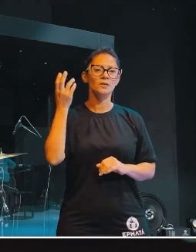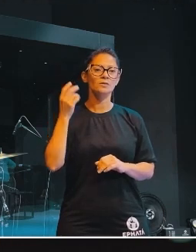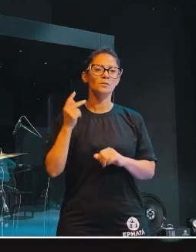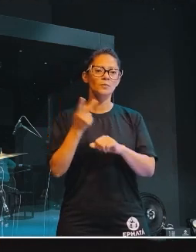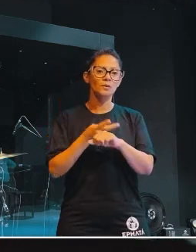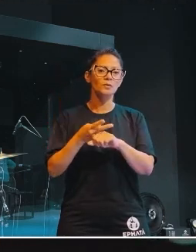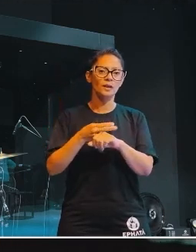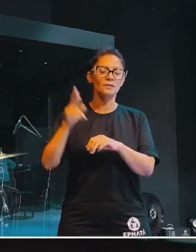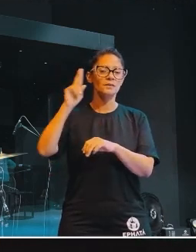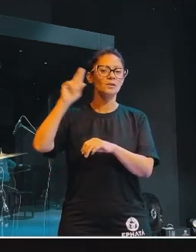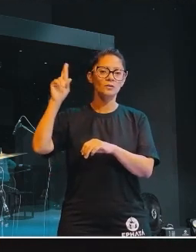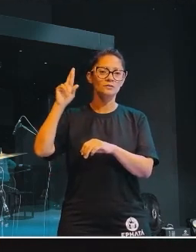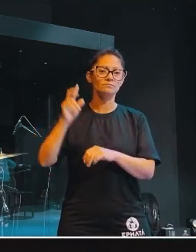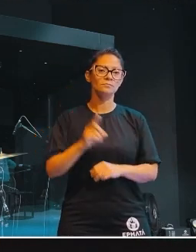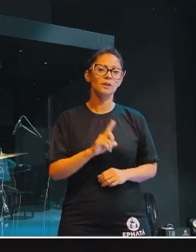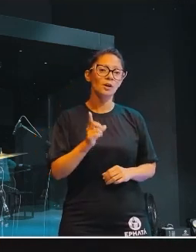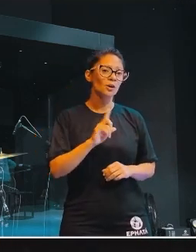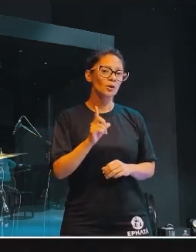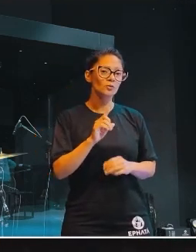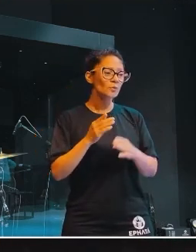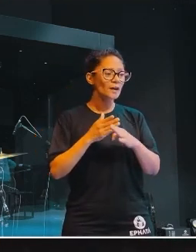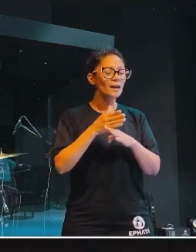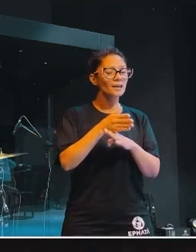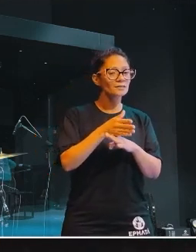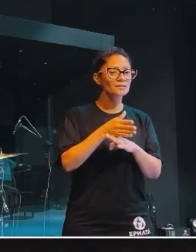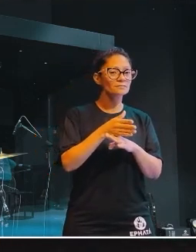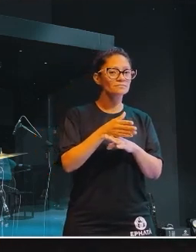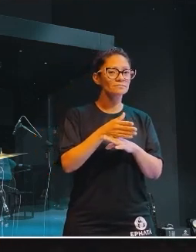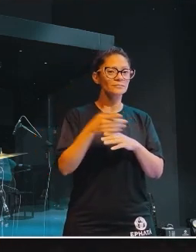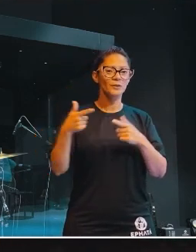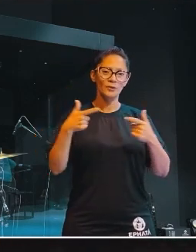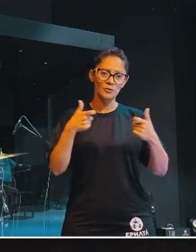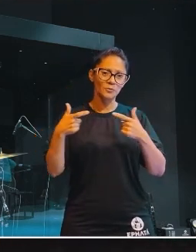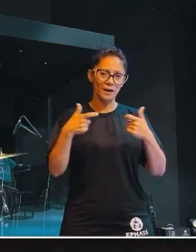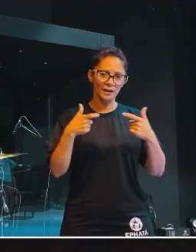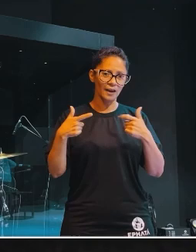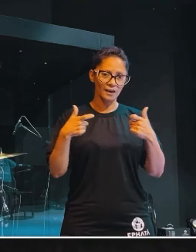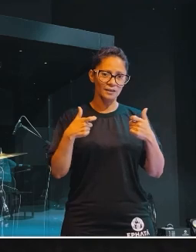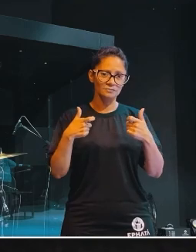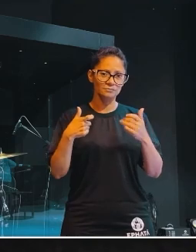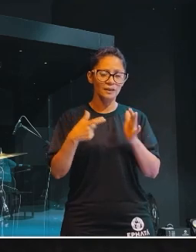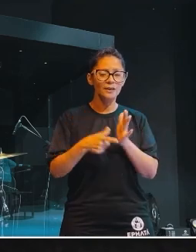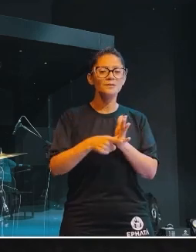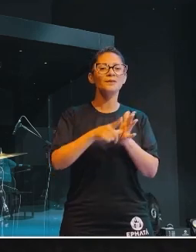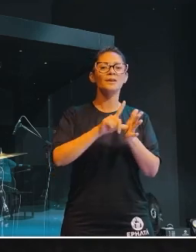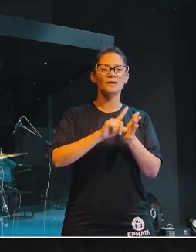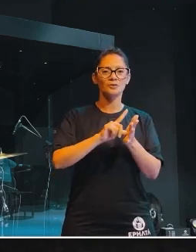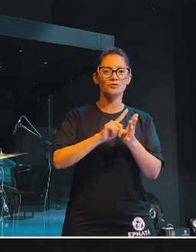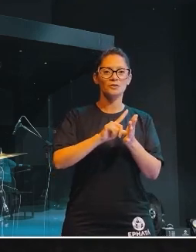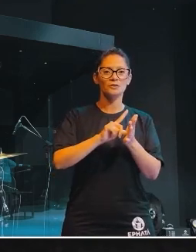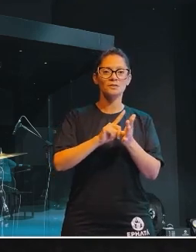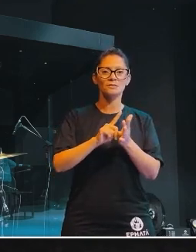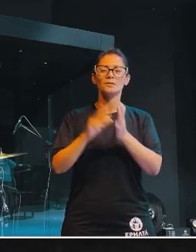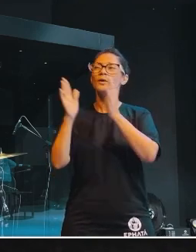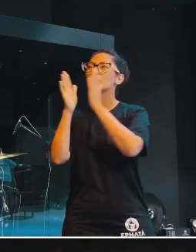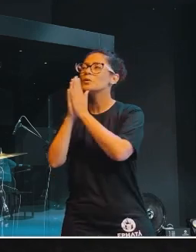nunca entre em uma guerra sem antes buscar o Senhor.